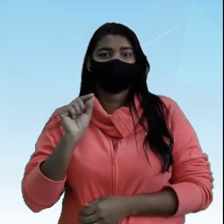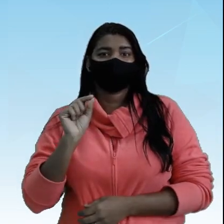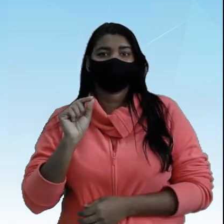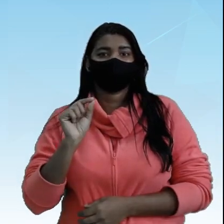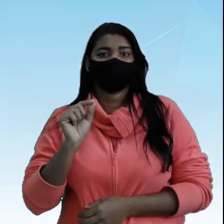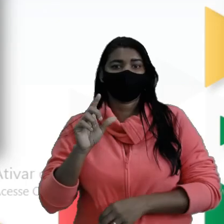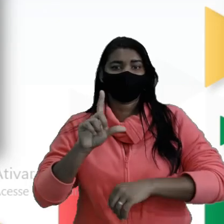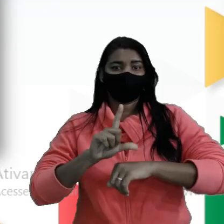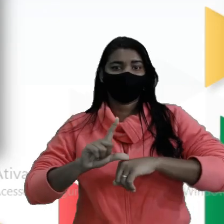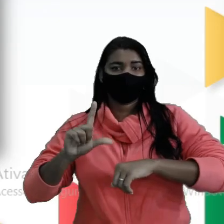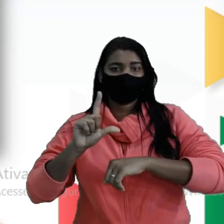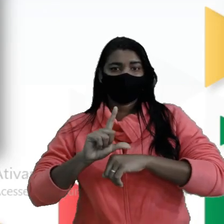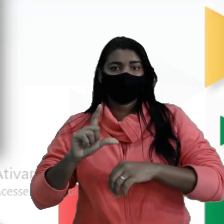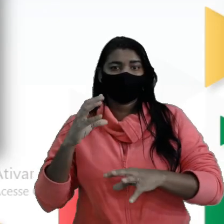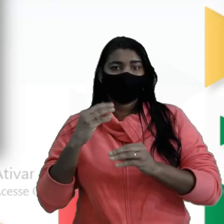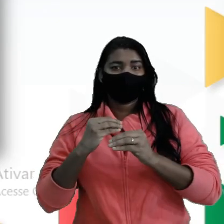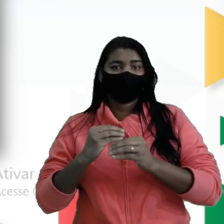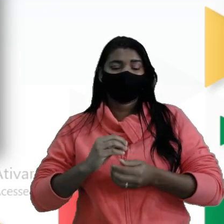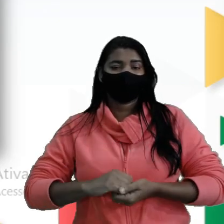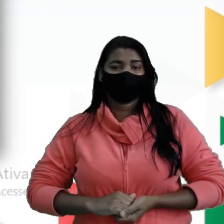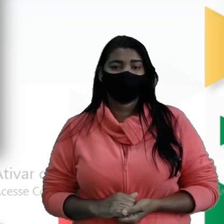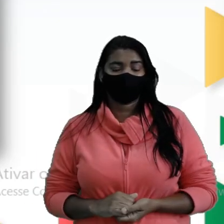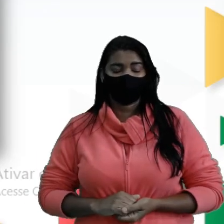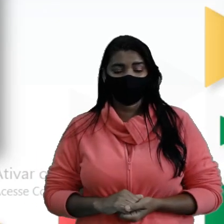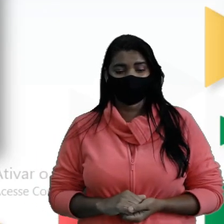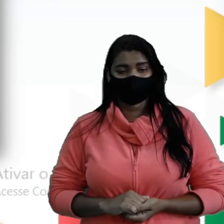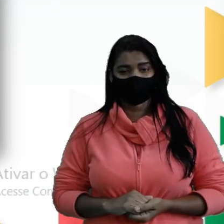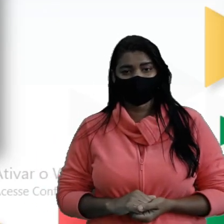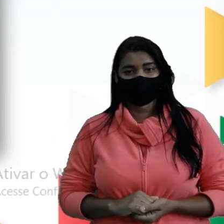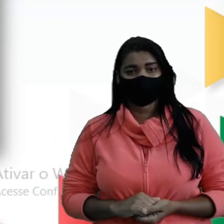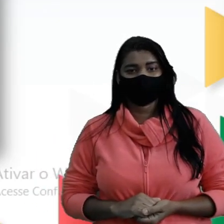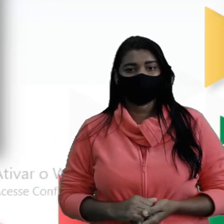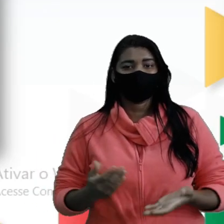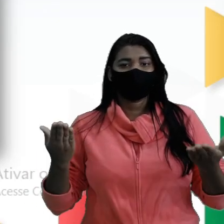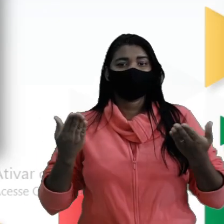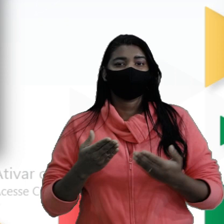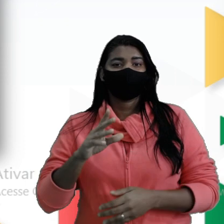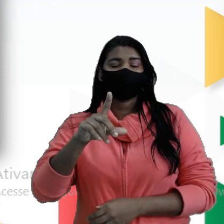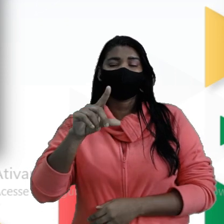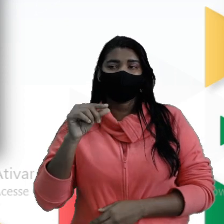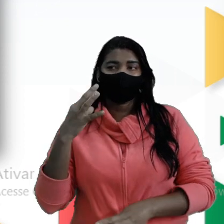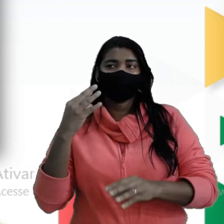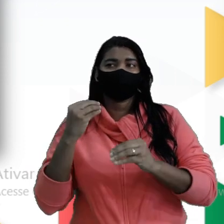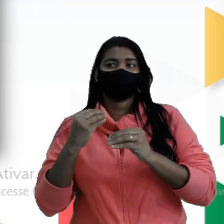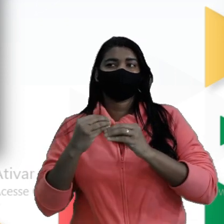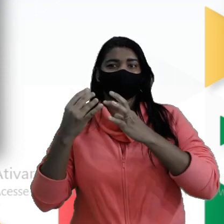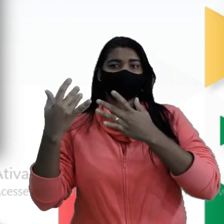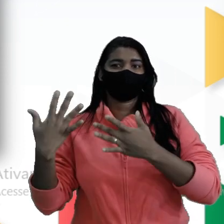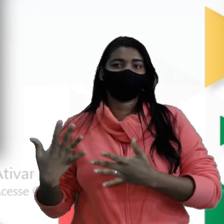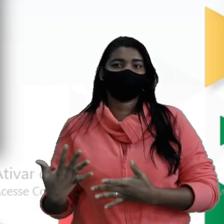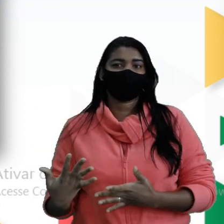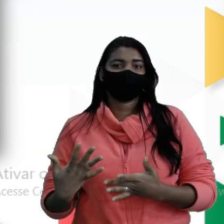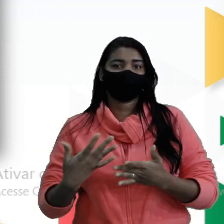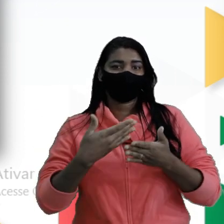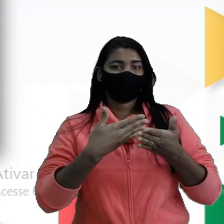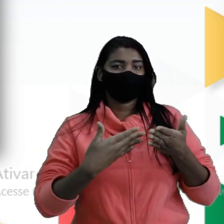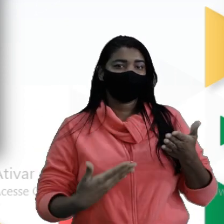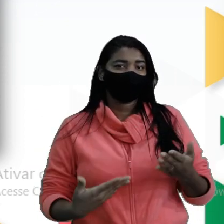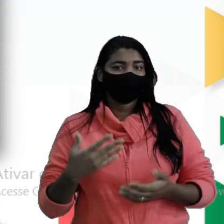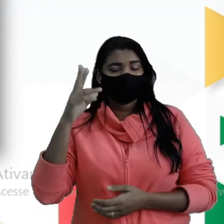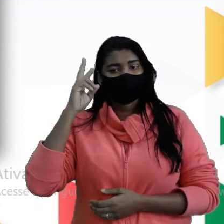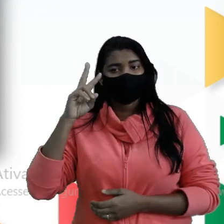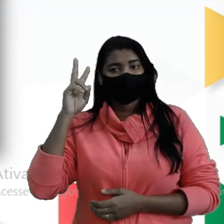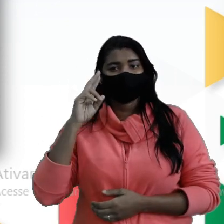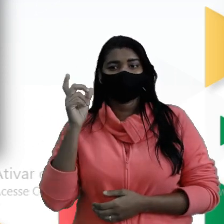seleção lexical. Acompanhe comigo a leitura. Corresponde à escolha segundo determinados critérios. Lembrem que eu